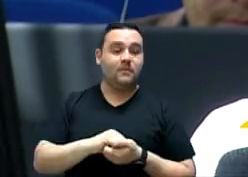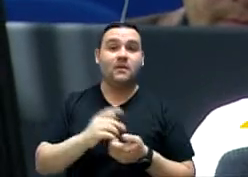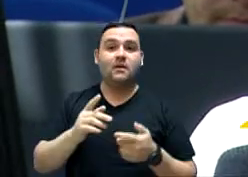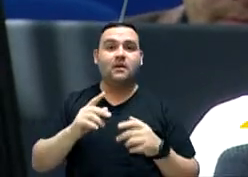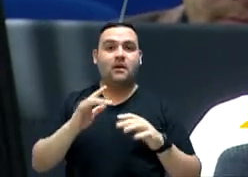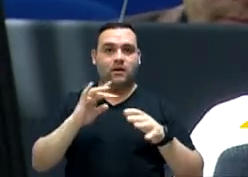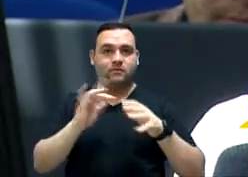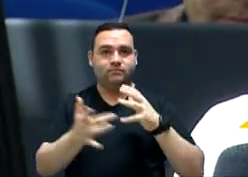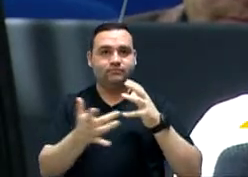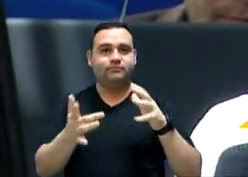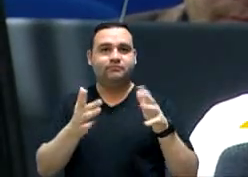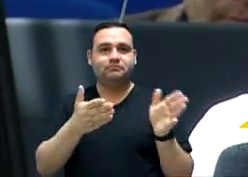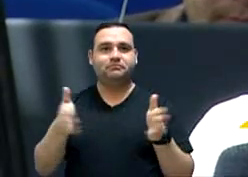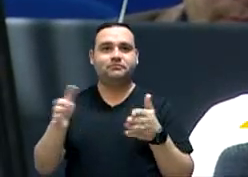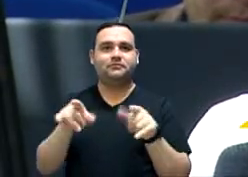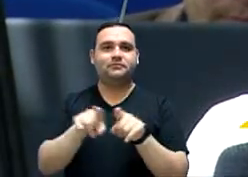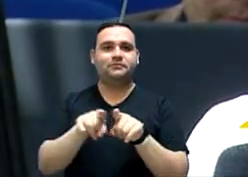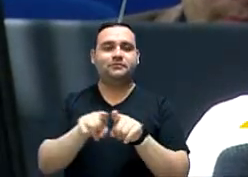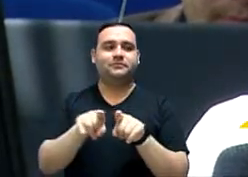pelas redes sociais.